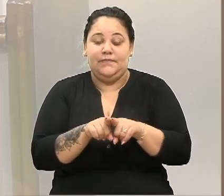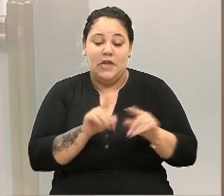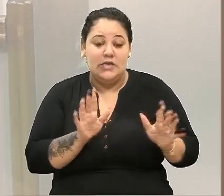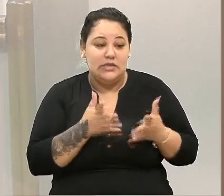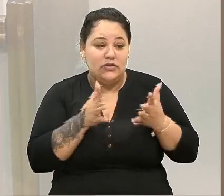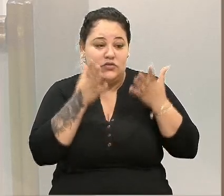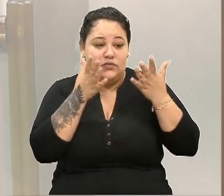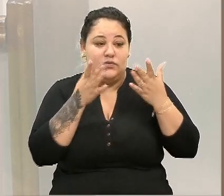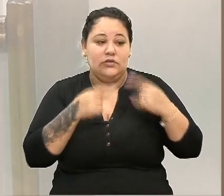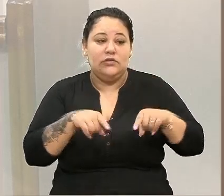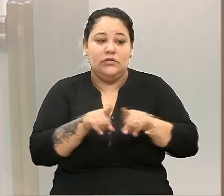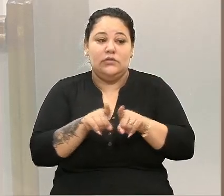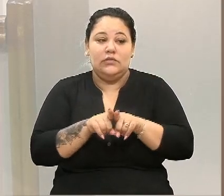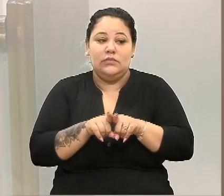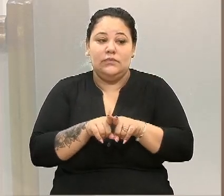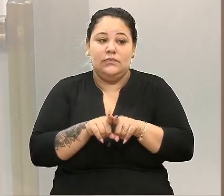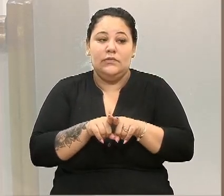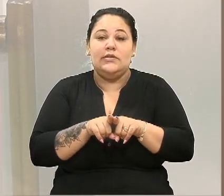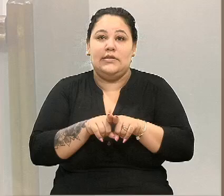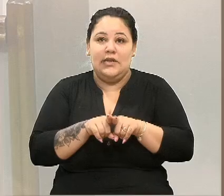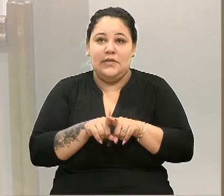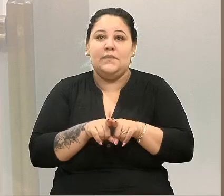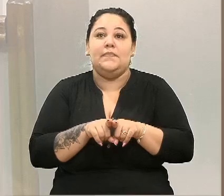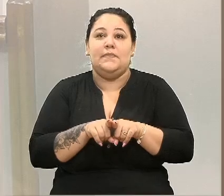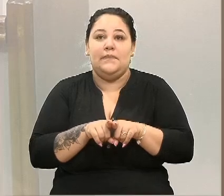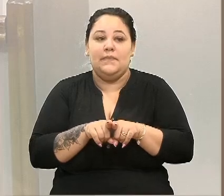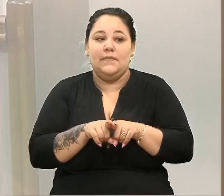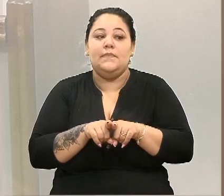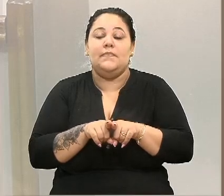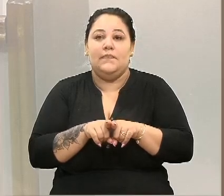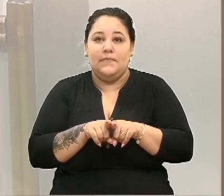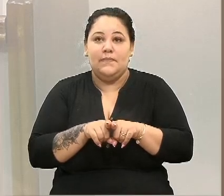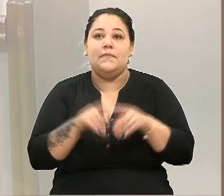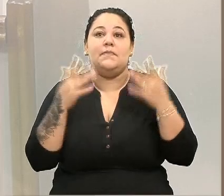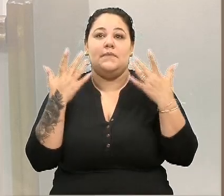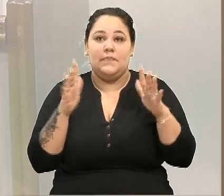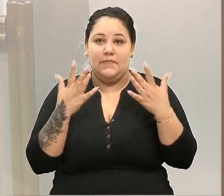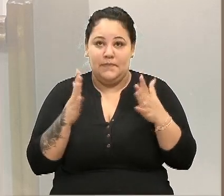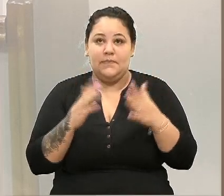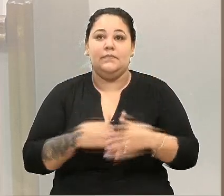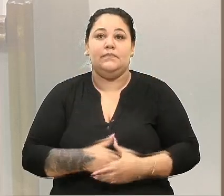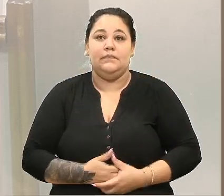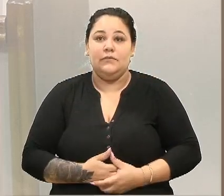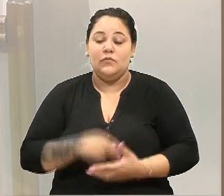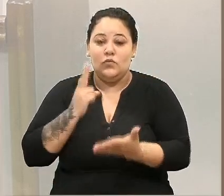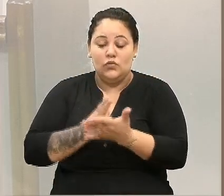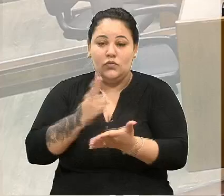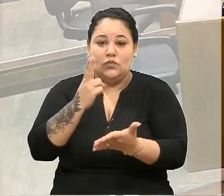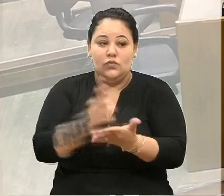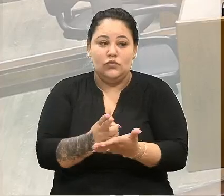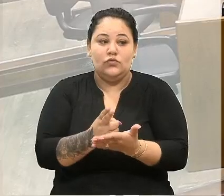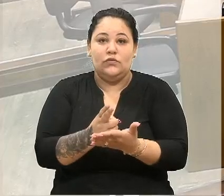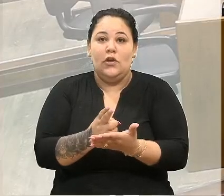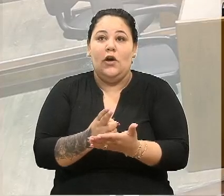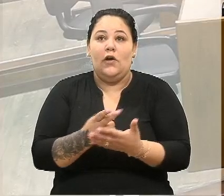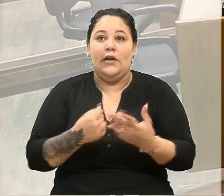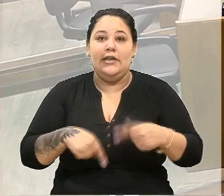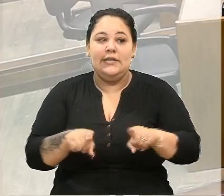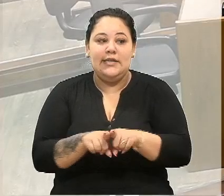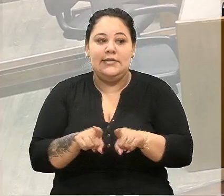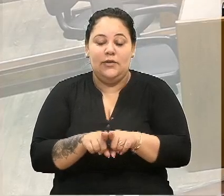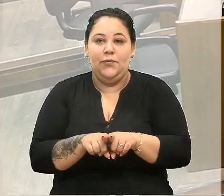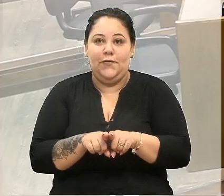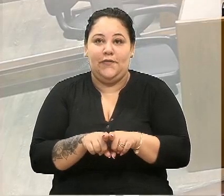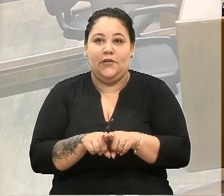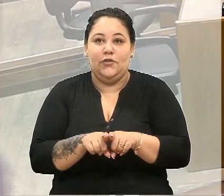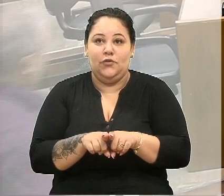incentivador, enfim, para que as pessoas tenham uma vida melhor. Parabéns pela fala e vamos continuar nessa luta. Sem dúvida, vereador Cadori. E